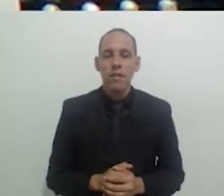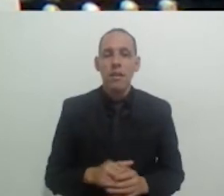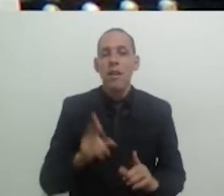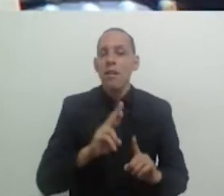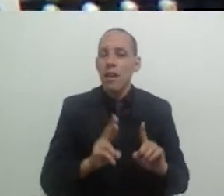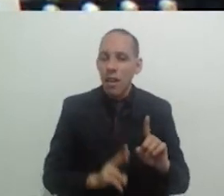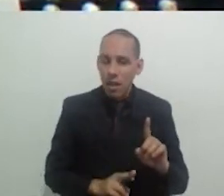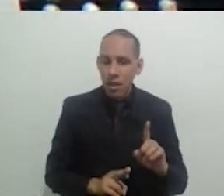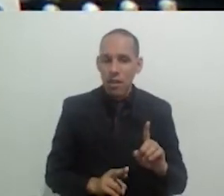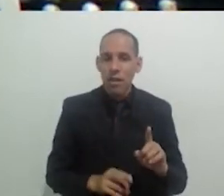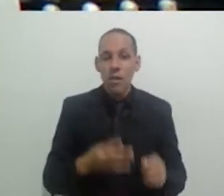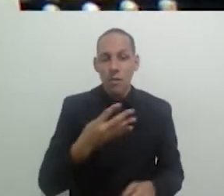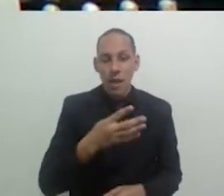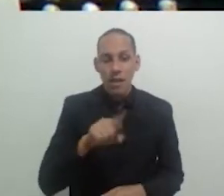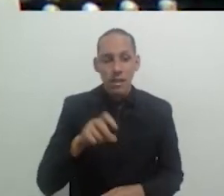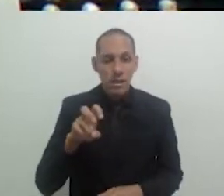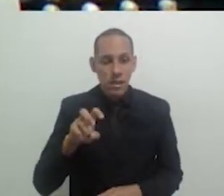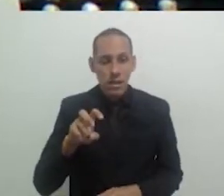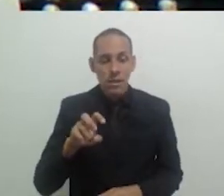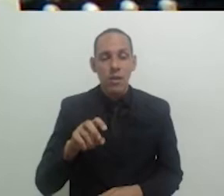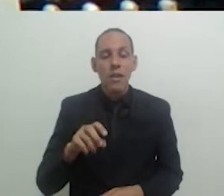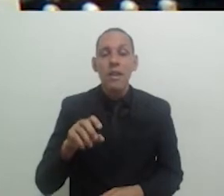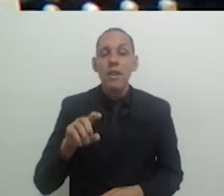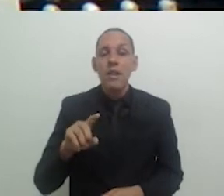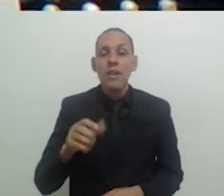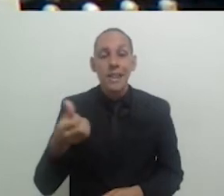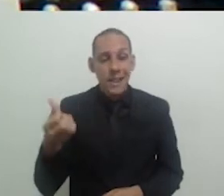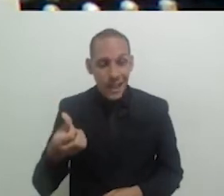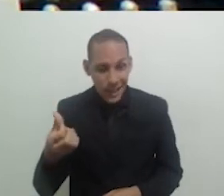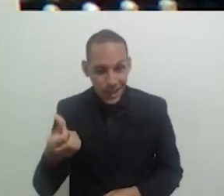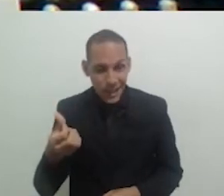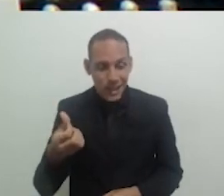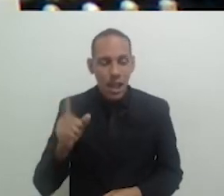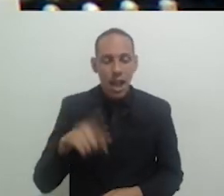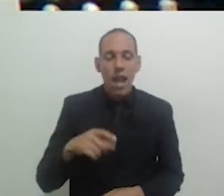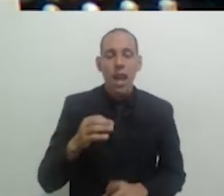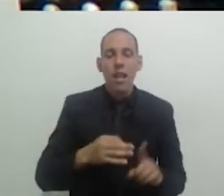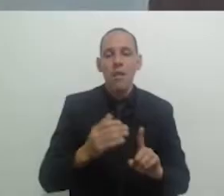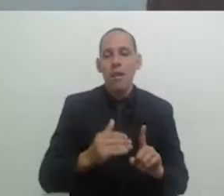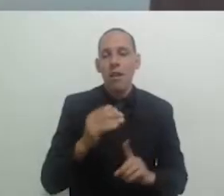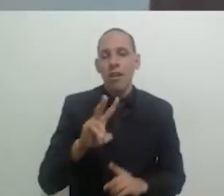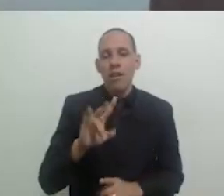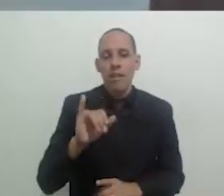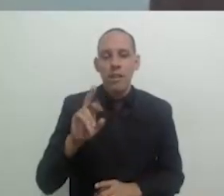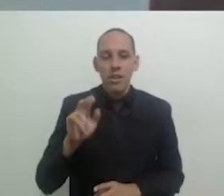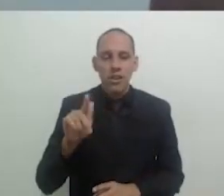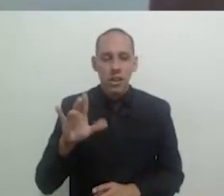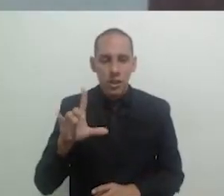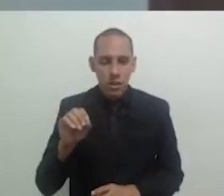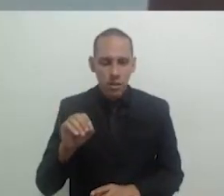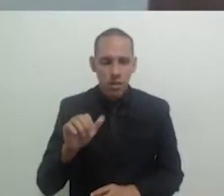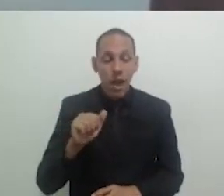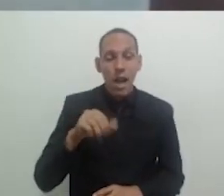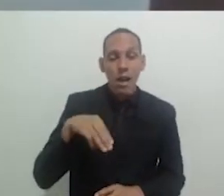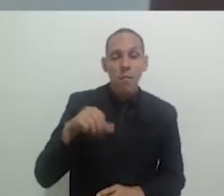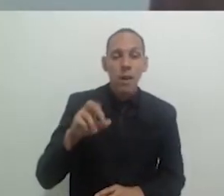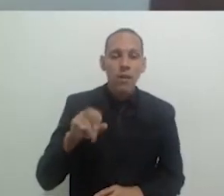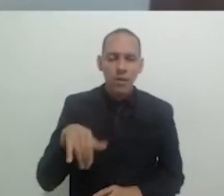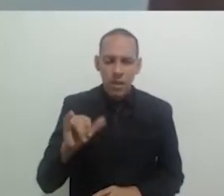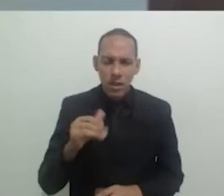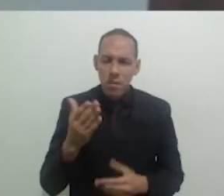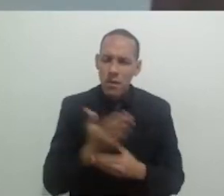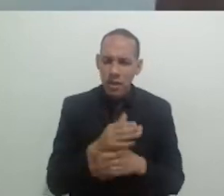é o desembargador Virgílio. Desembargador Mauri, processo em mesa? Sim, senhor presidente. Inclusive, eu lancei meu voto